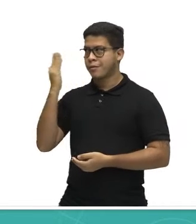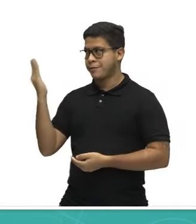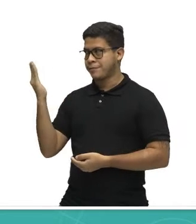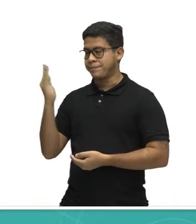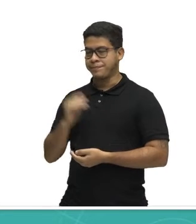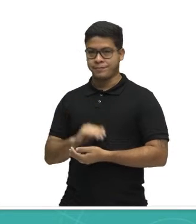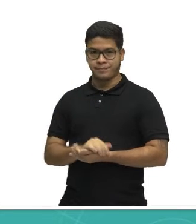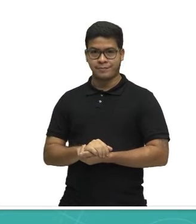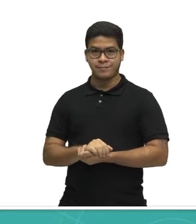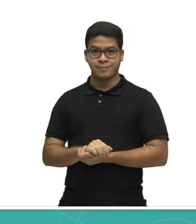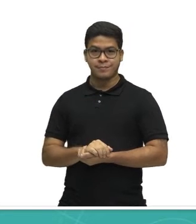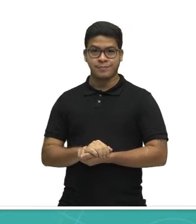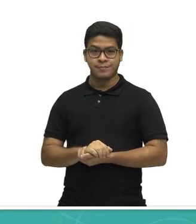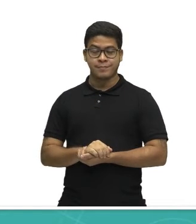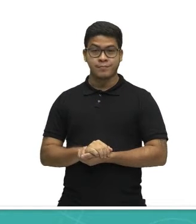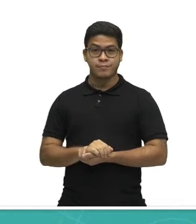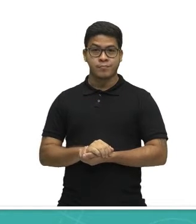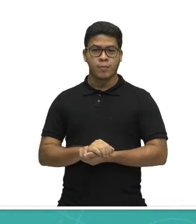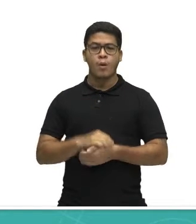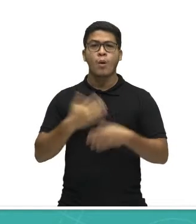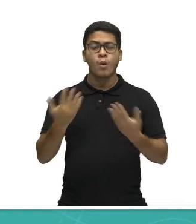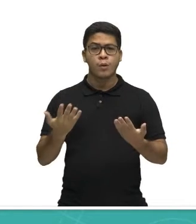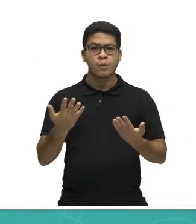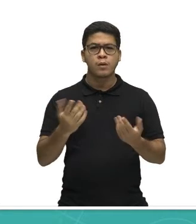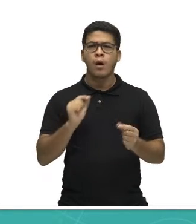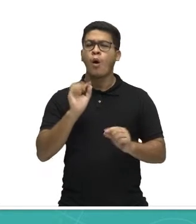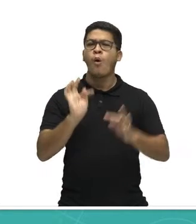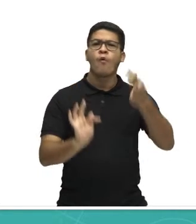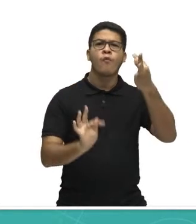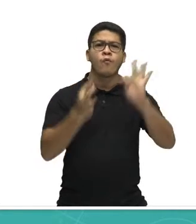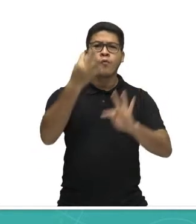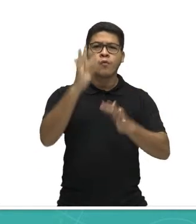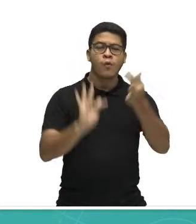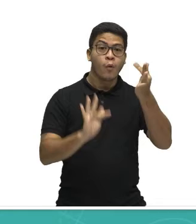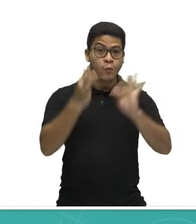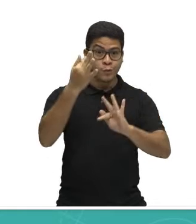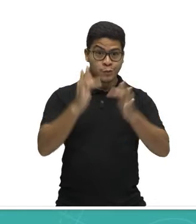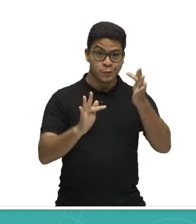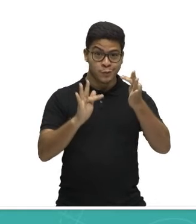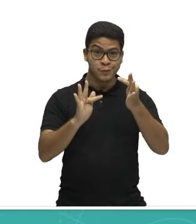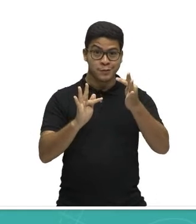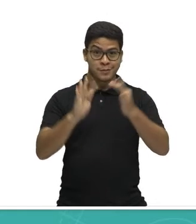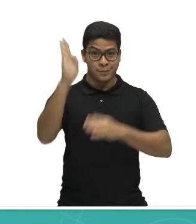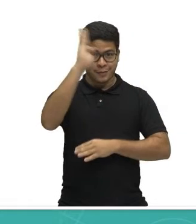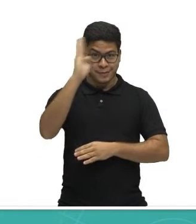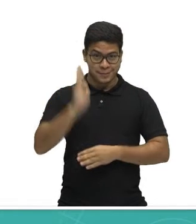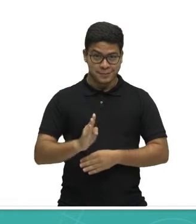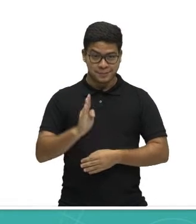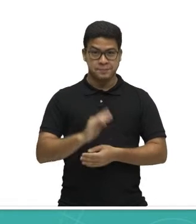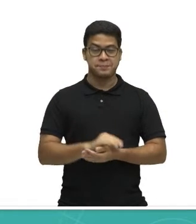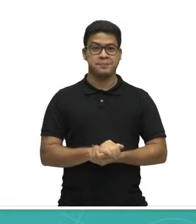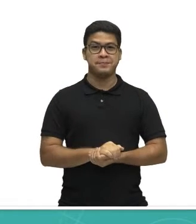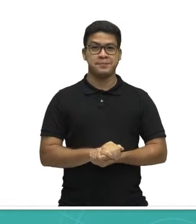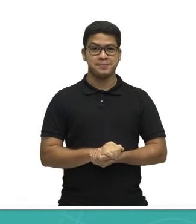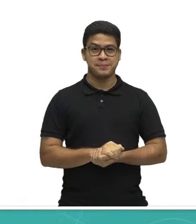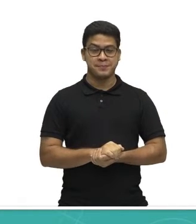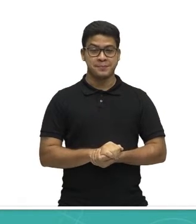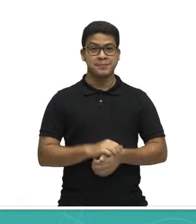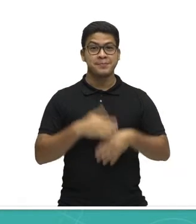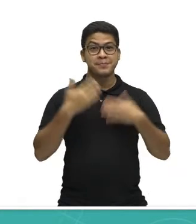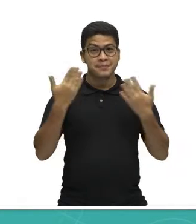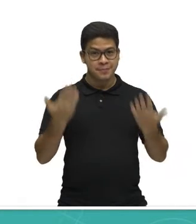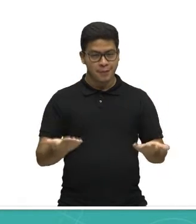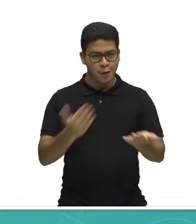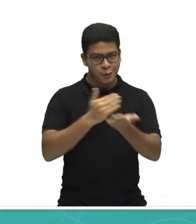falar sobre elemento do folclore brasileiro. A nossa aula vai ser a 87. Então, dando início à